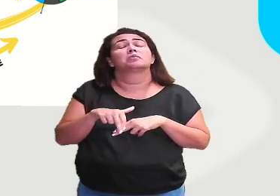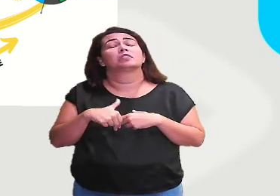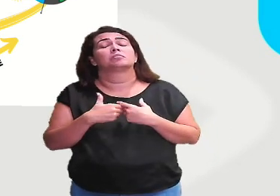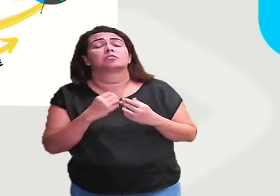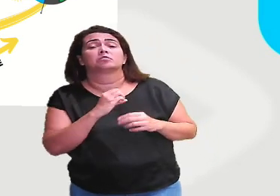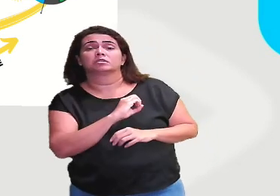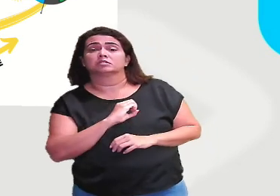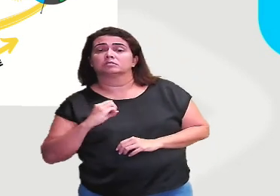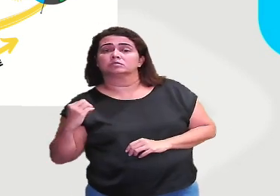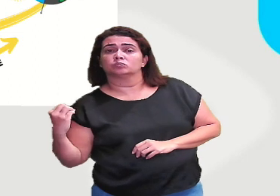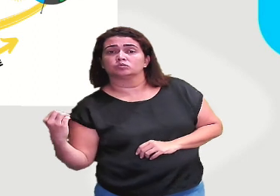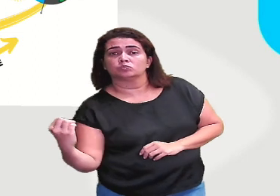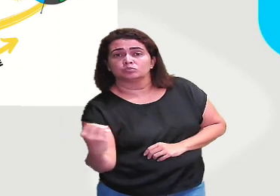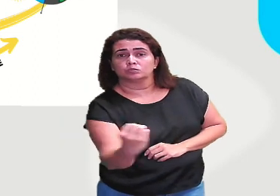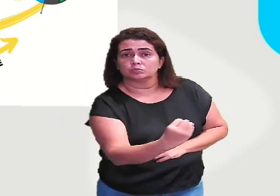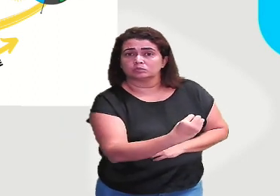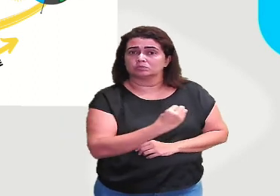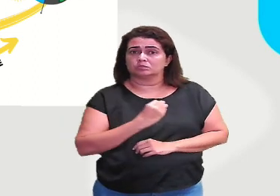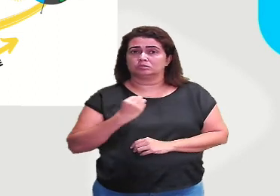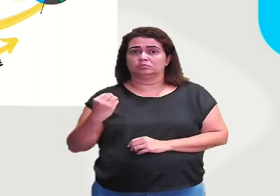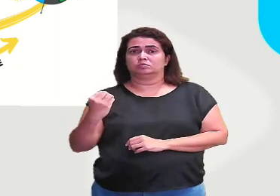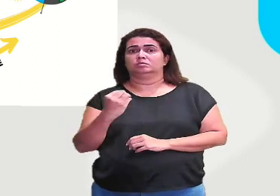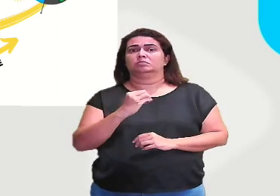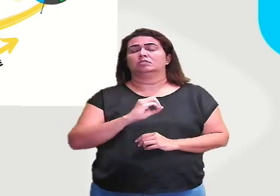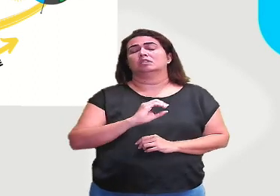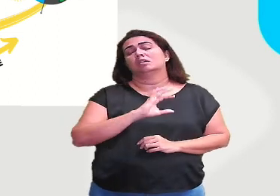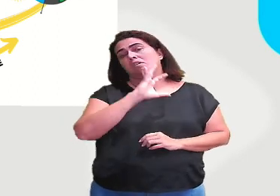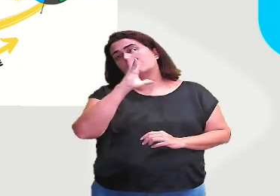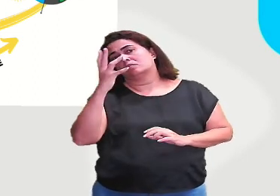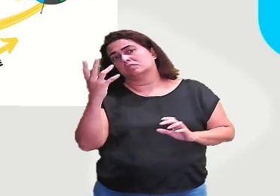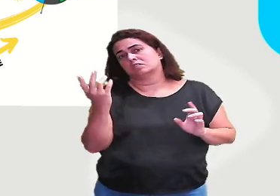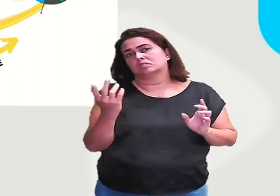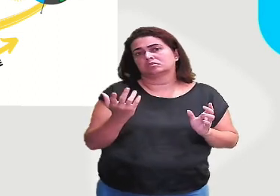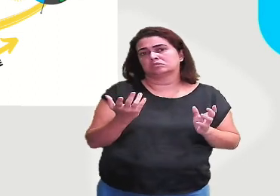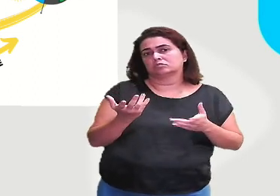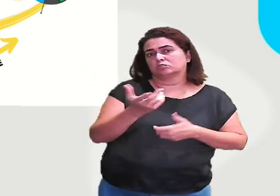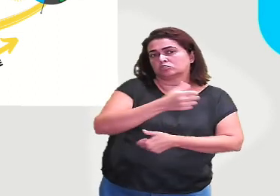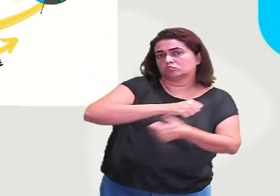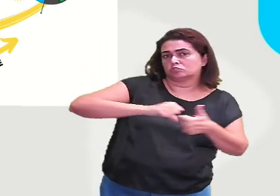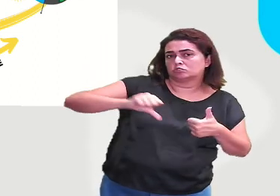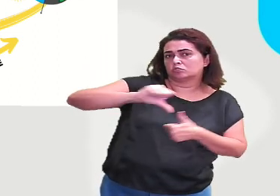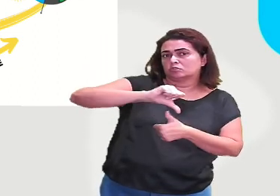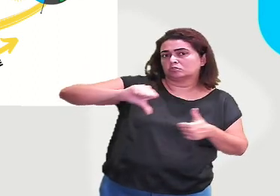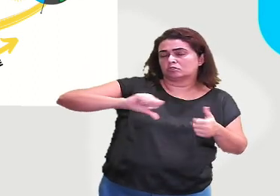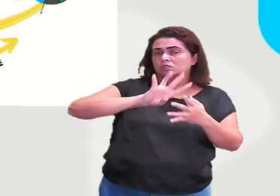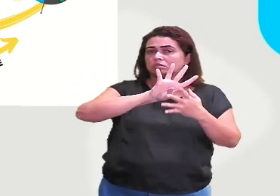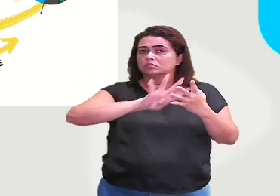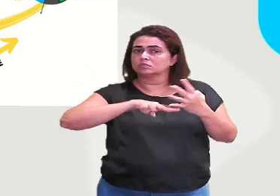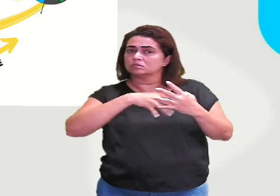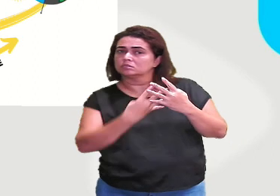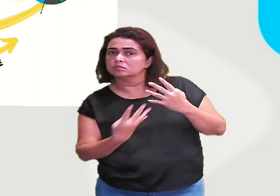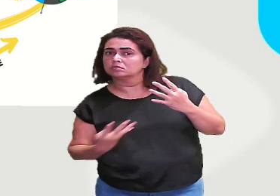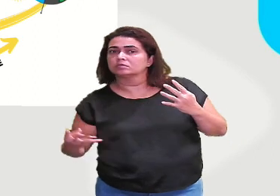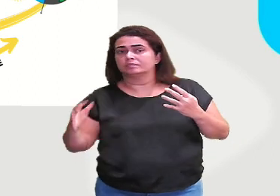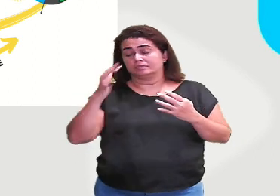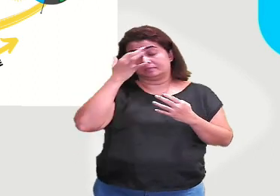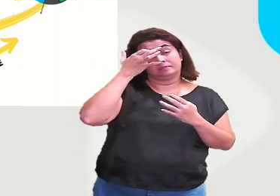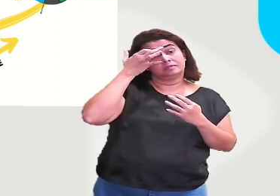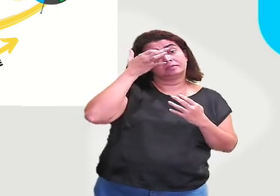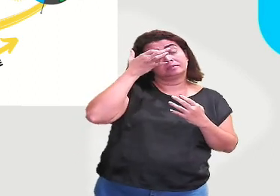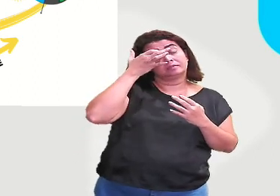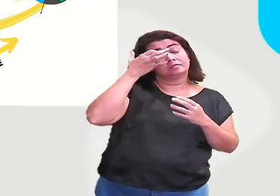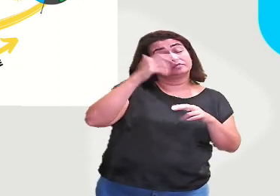vai fazer com que haja essa alternância das estações do ano, né? Até por conta da influência muito do Sol, né?